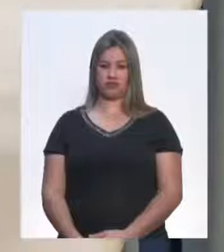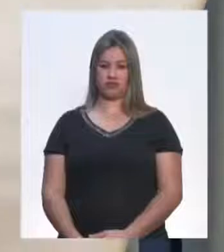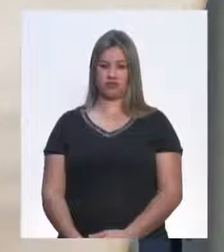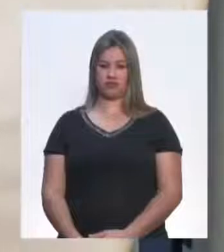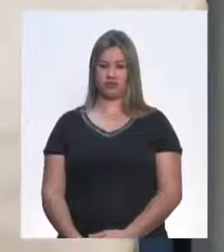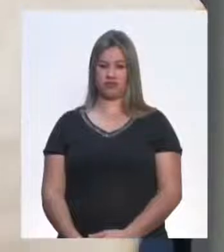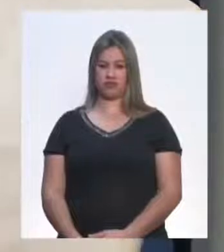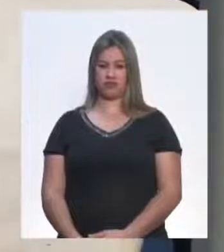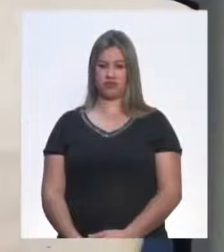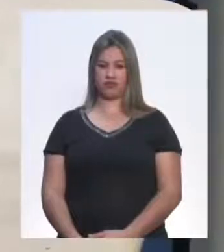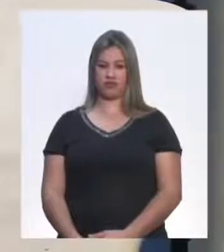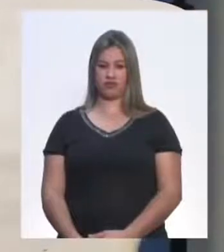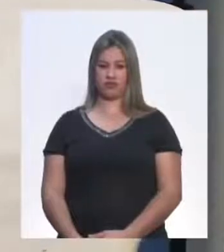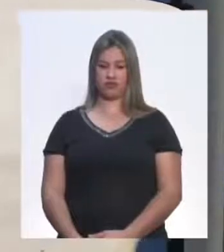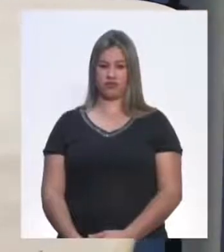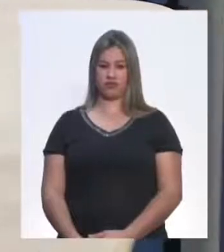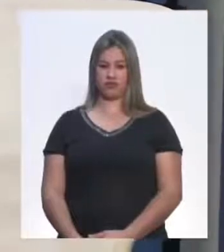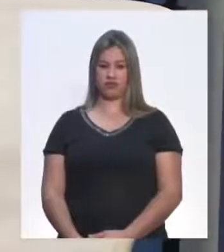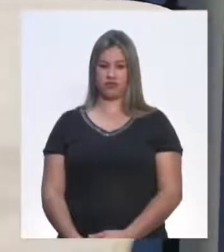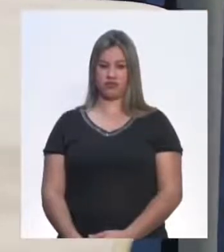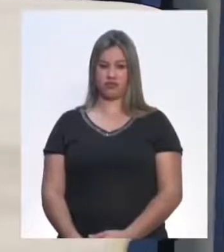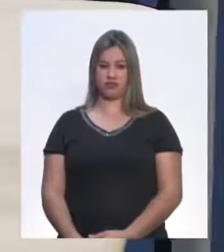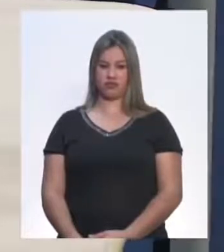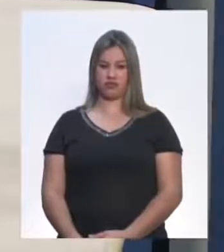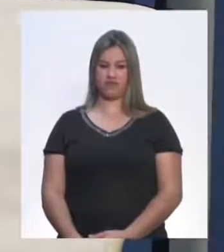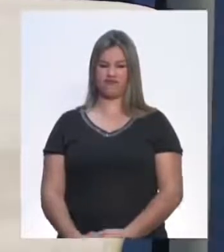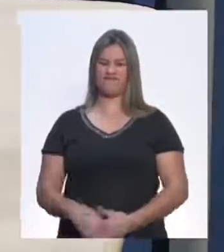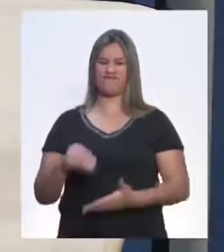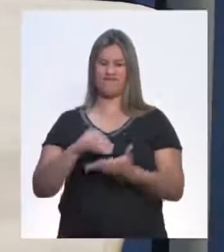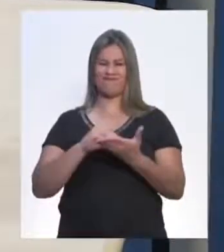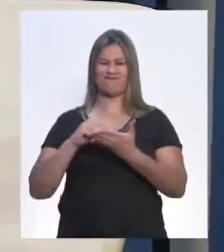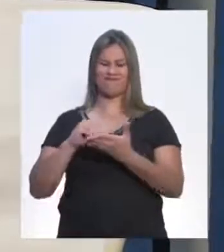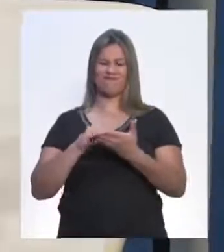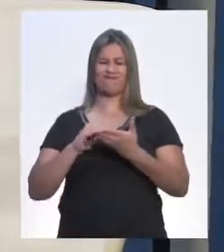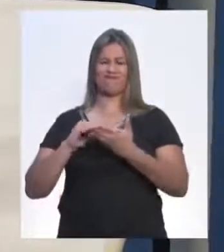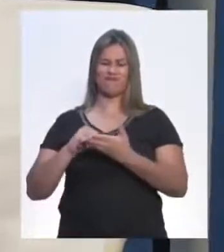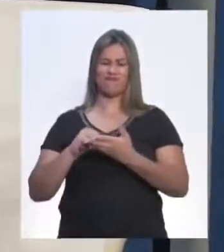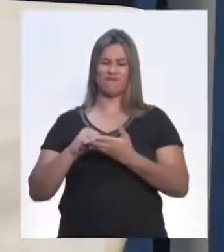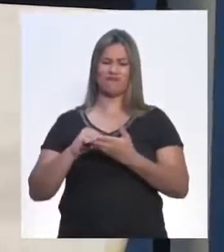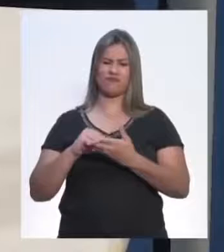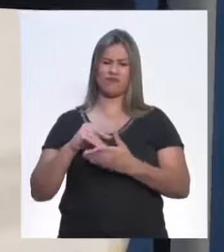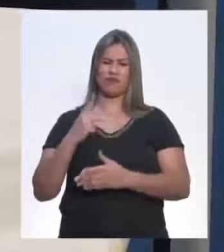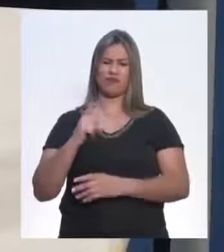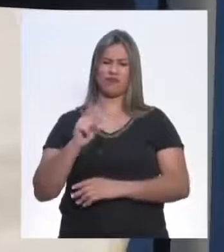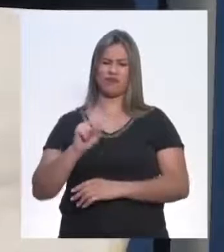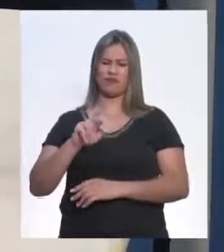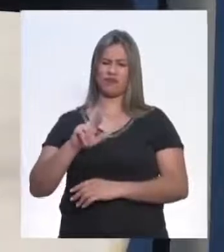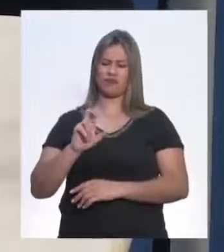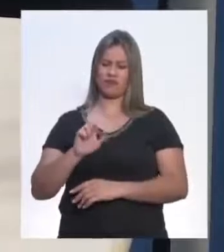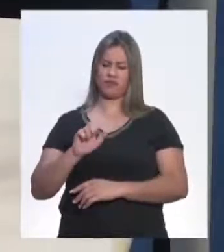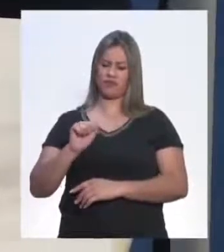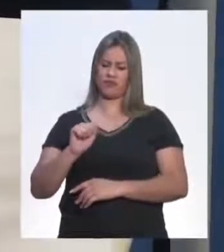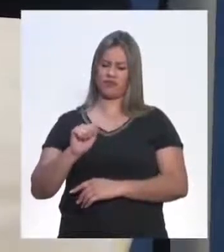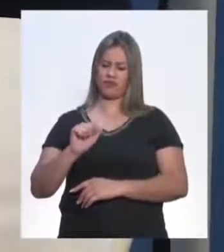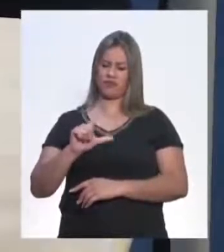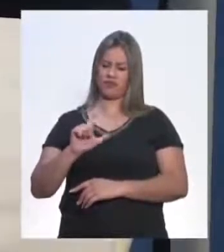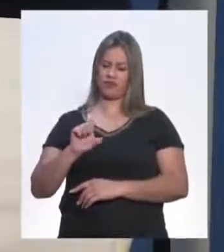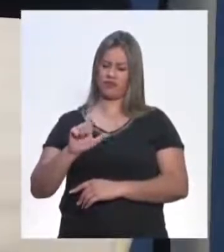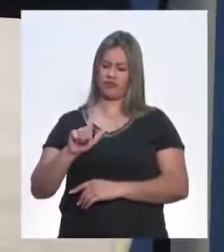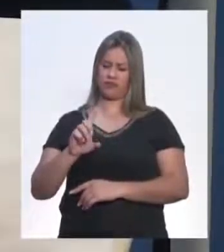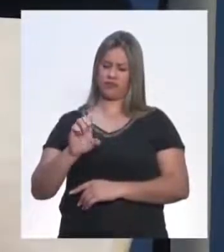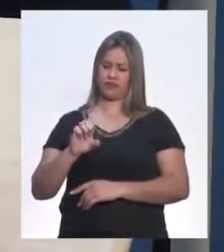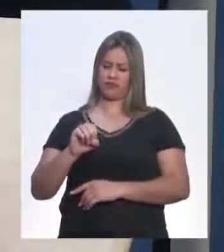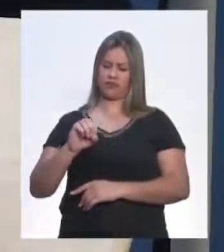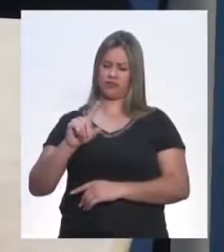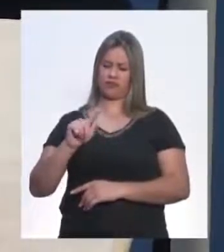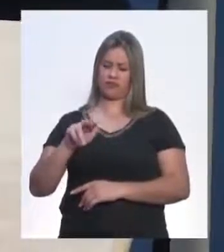Então, você encontra 2 triângulos aqui em cima. Tá faltando o paralelogramo, né? Que ele tem que aparecer aqui. Como que você vai fazer